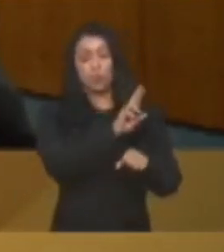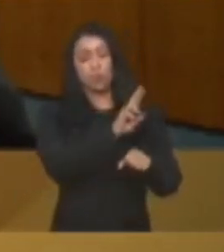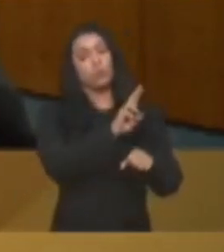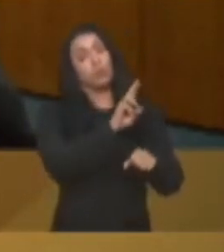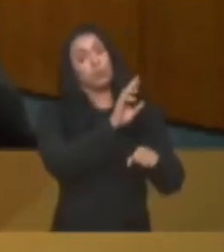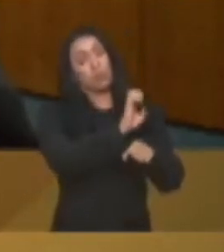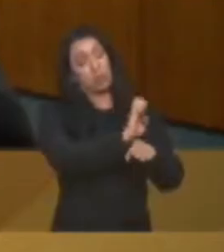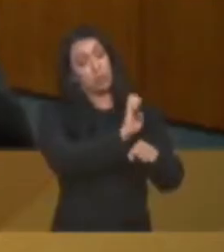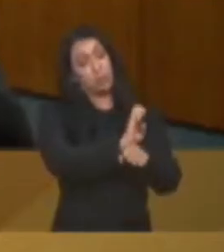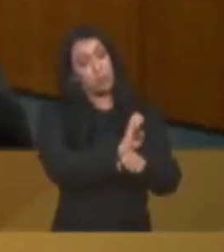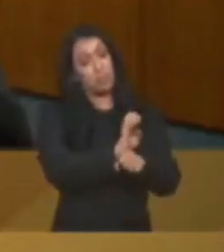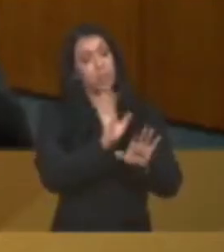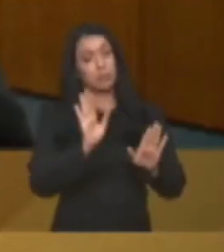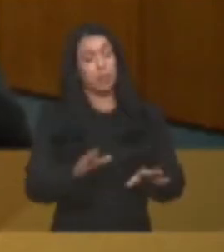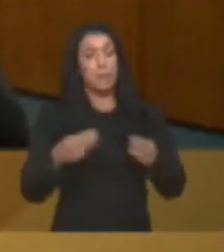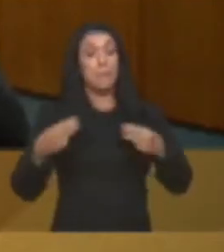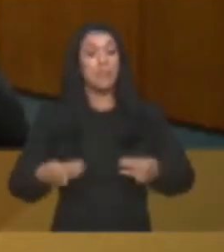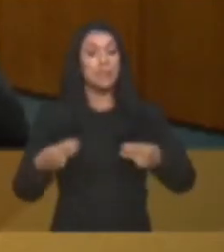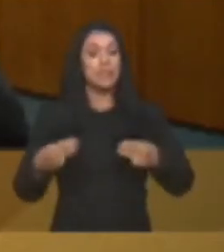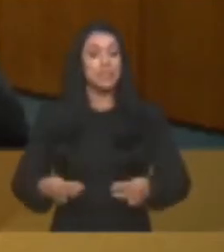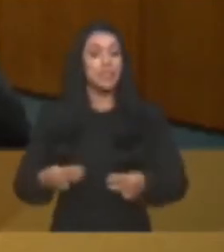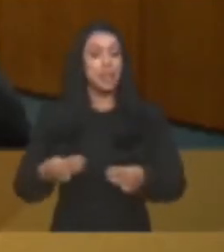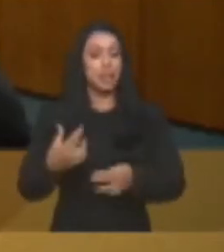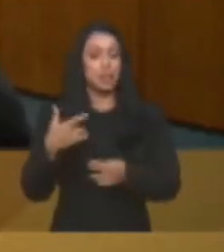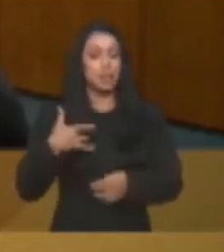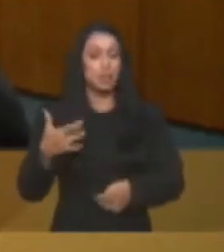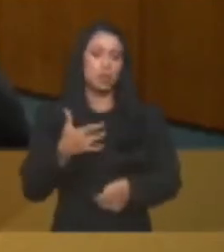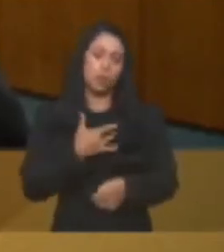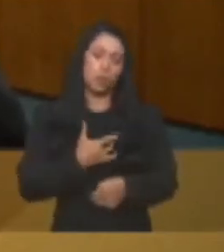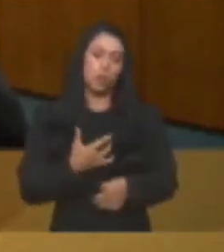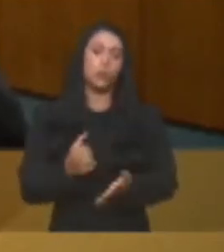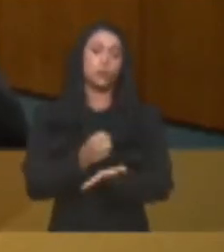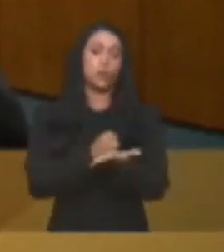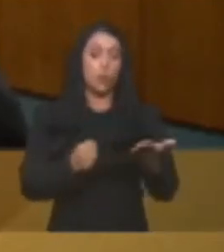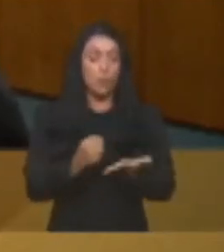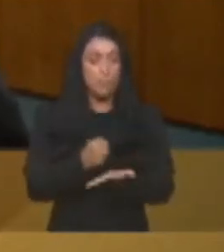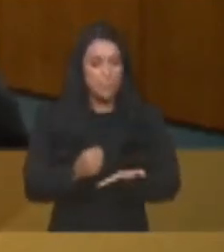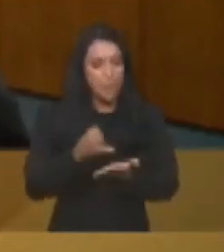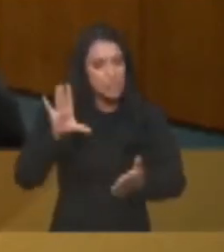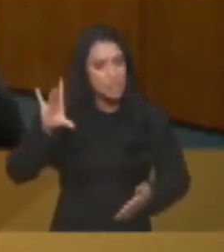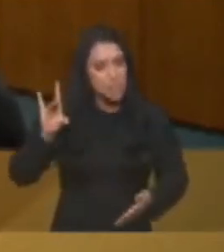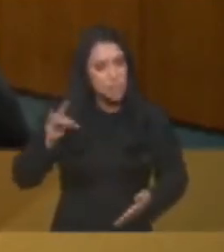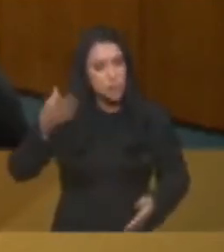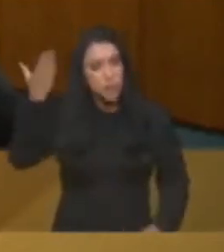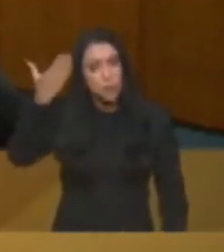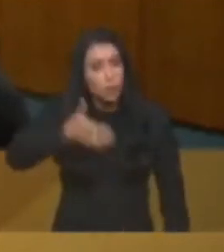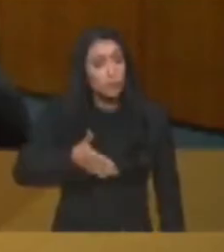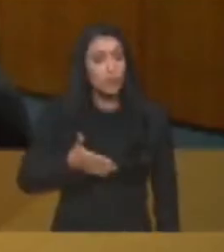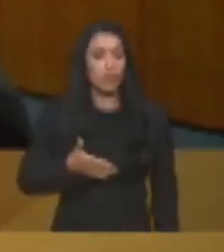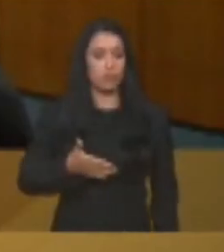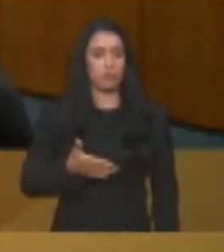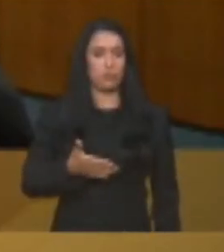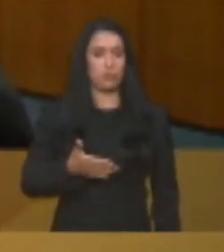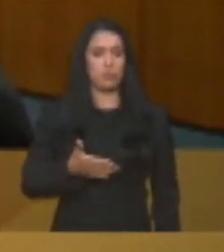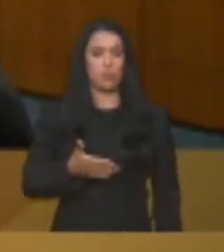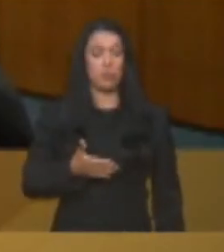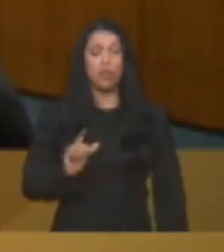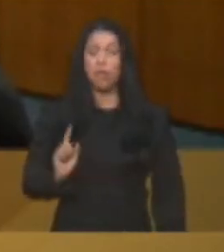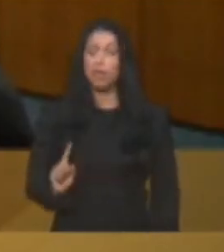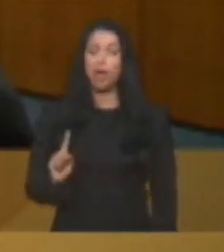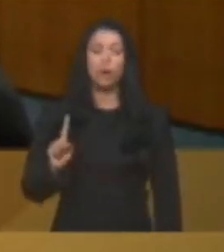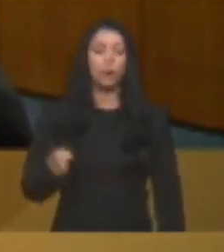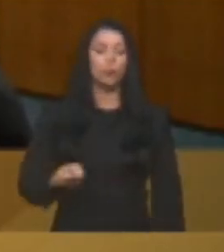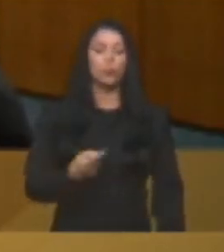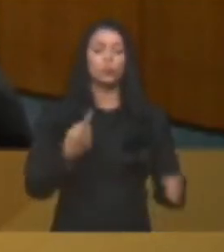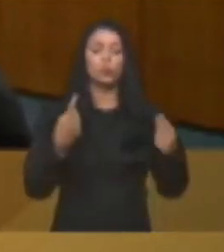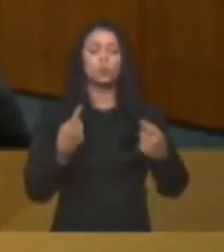da União, Ministério da Saúde, com base em evidências epidemiológicas devidamente apuradas, como última medida para